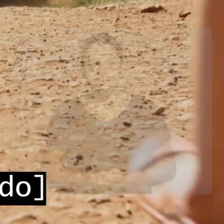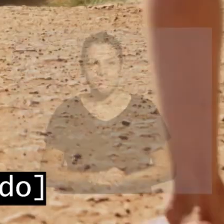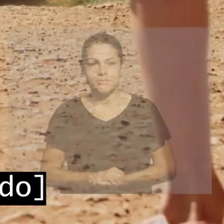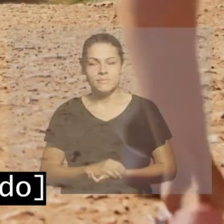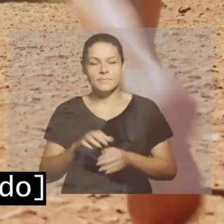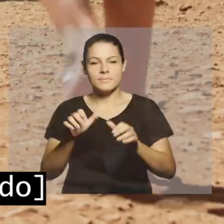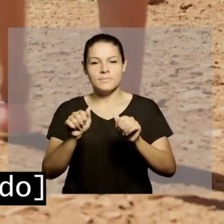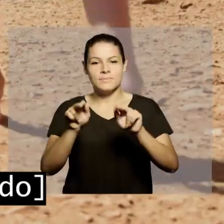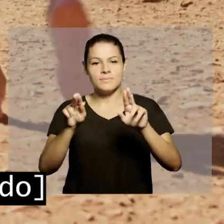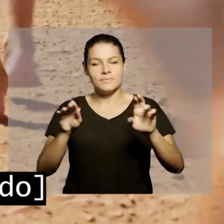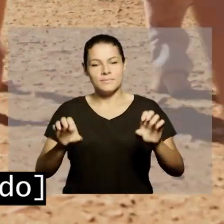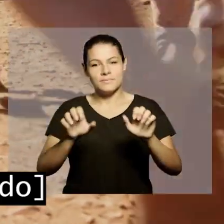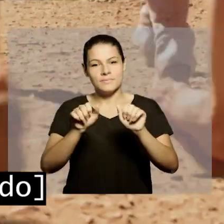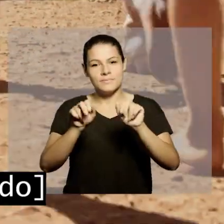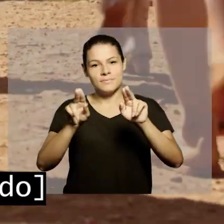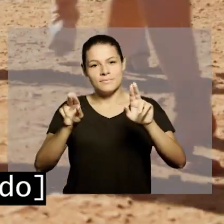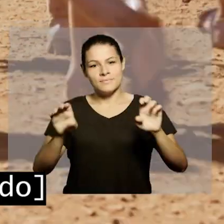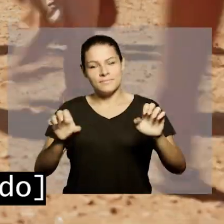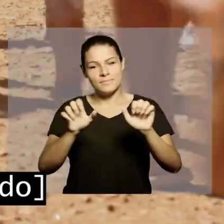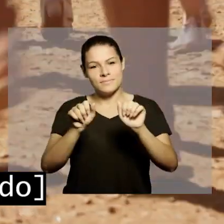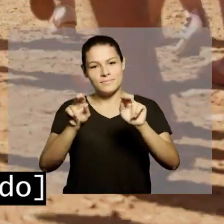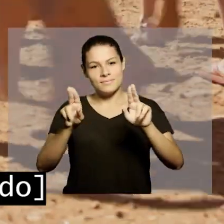Crianças caminham pela estrada de terra.